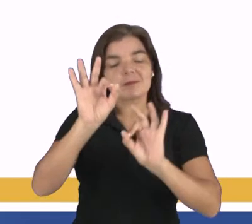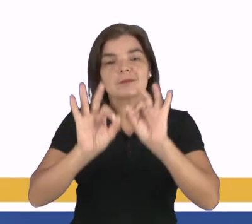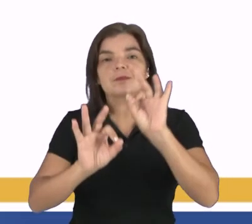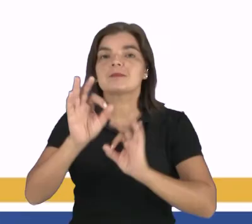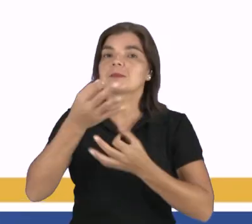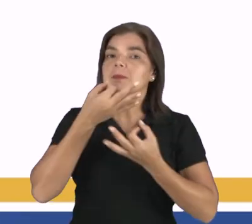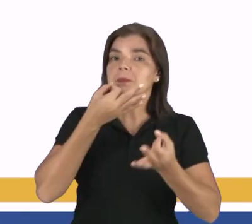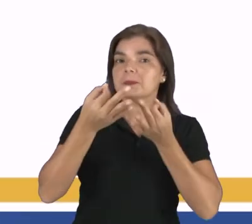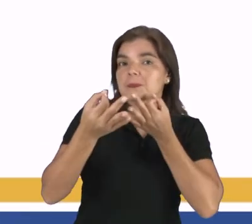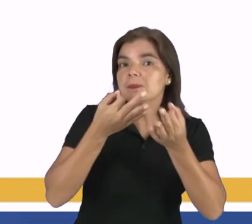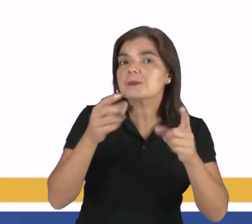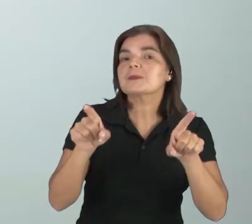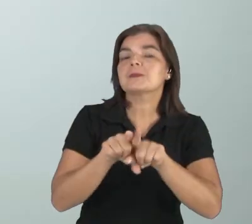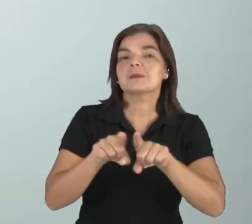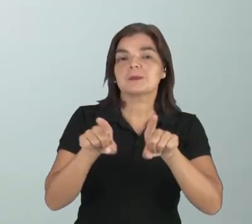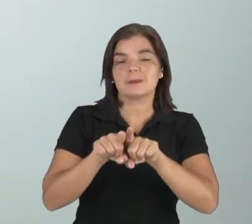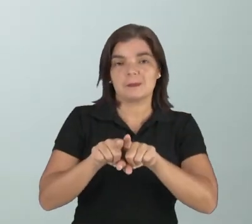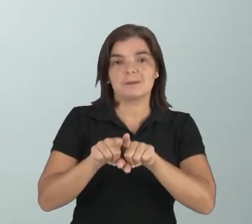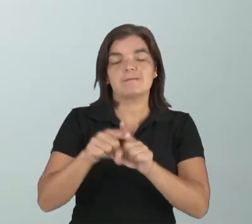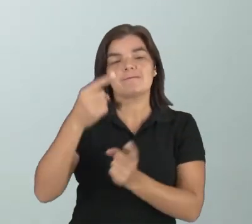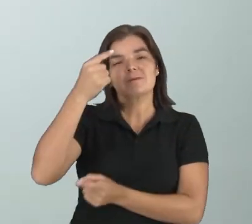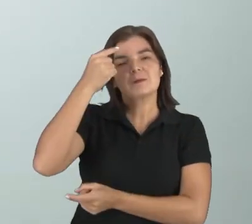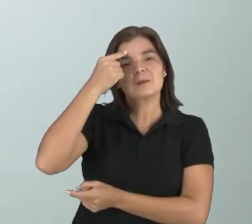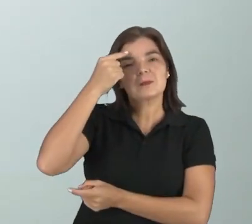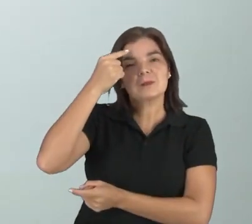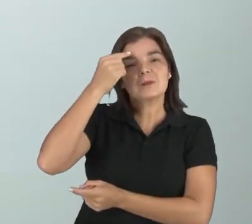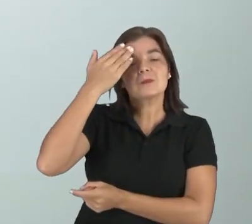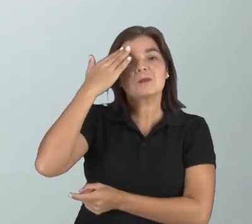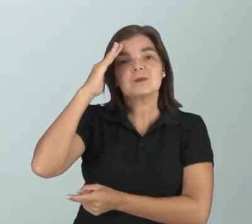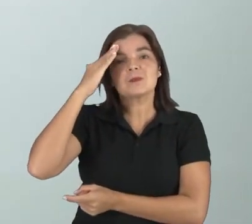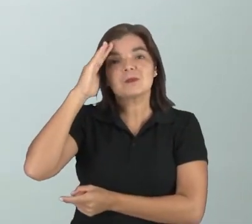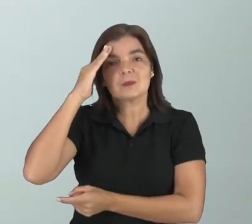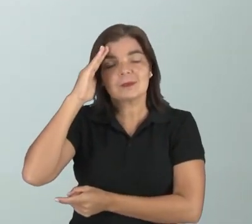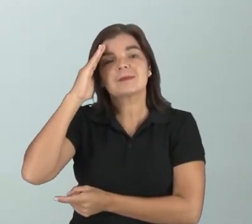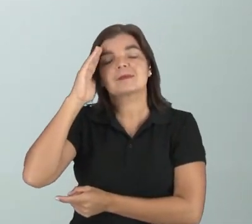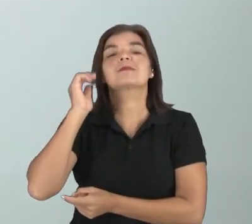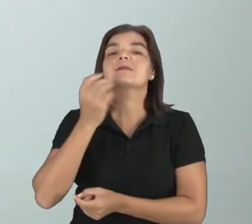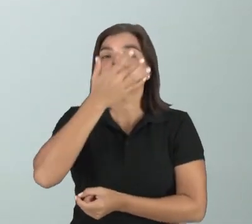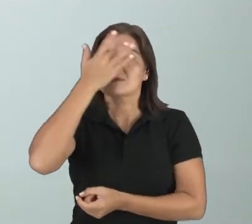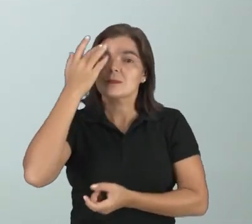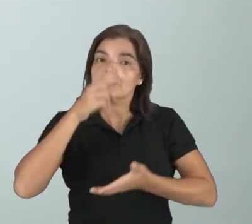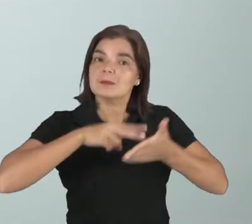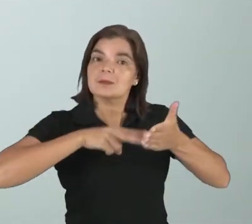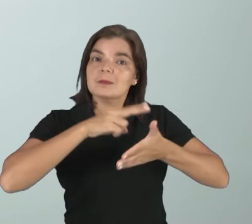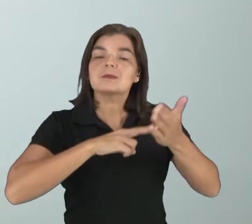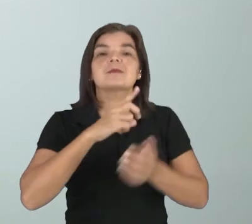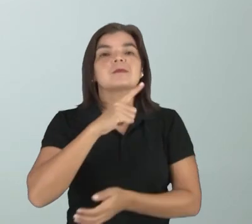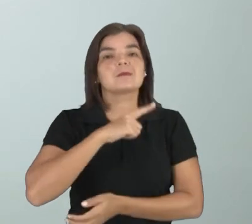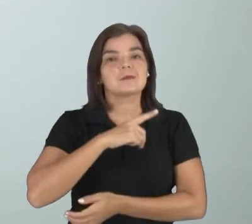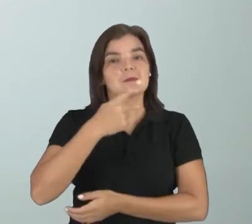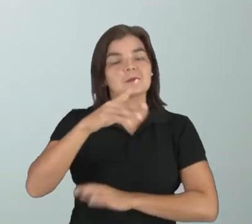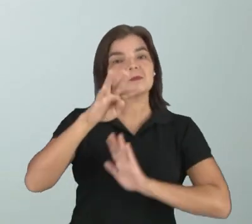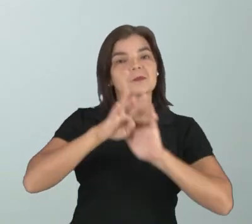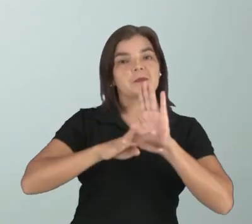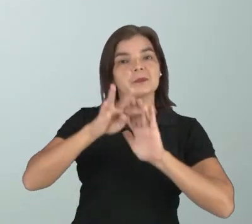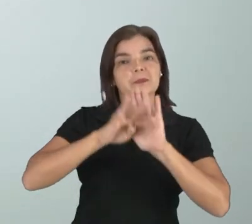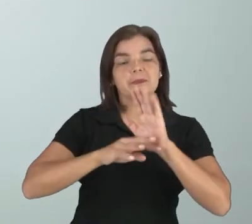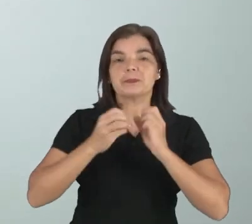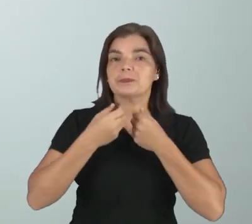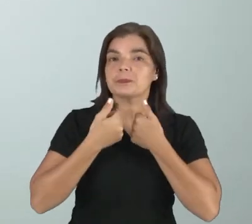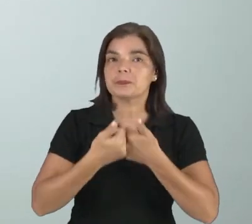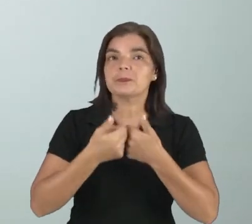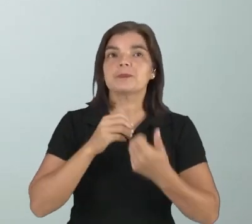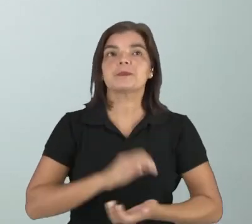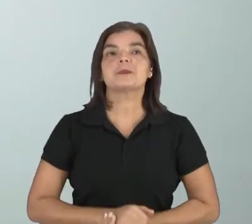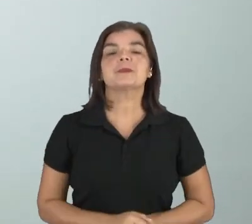dos argumentos e levar o raciocínio que você quer que o leitor tenha sobre o seu texto, tá